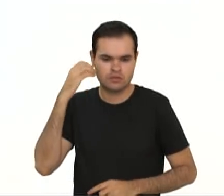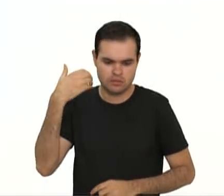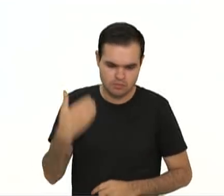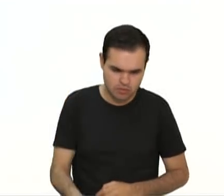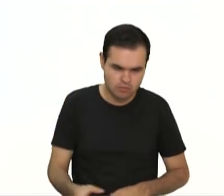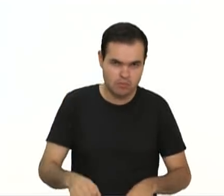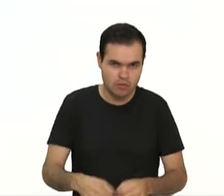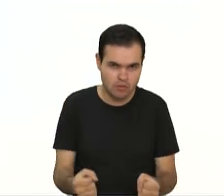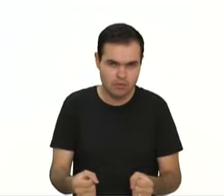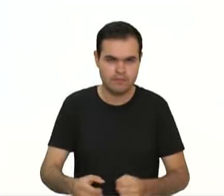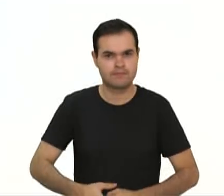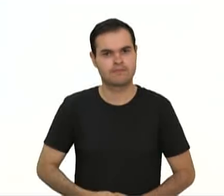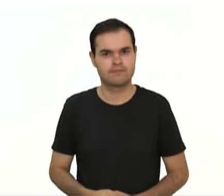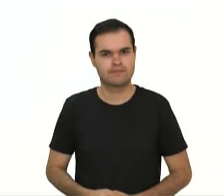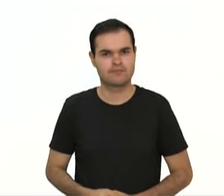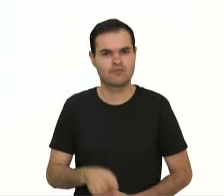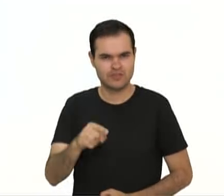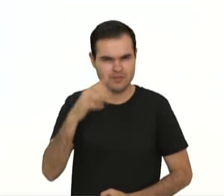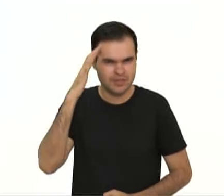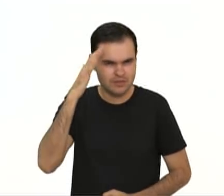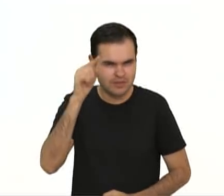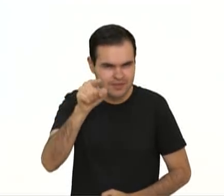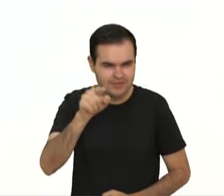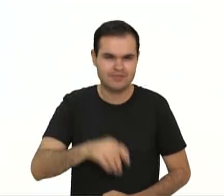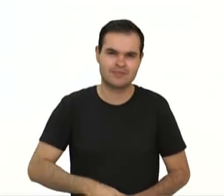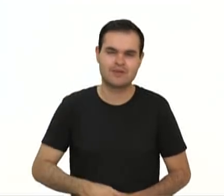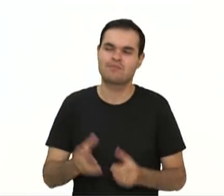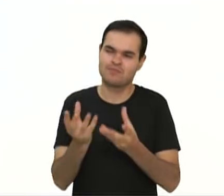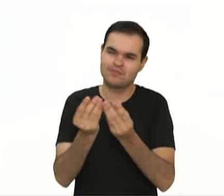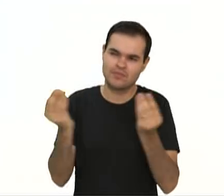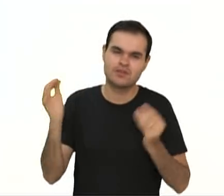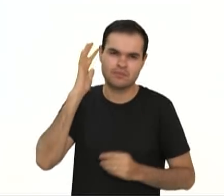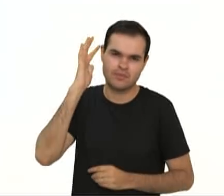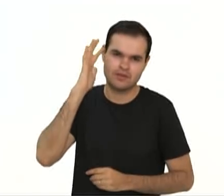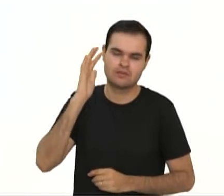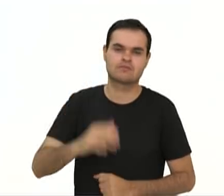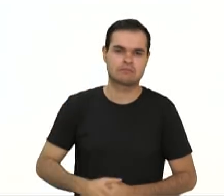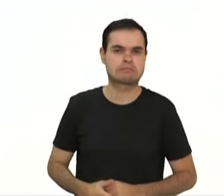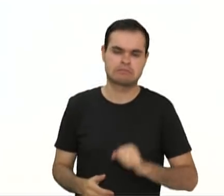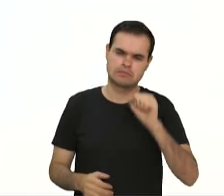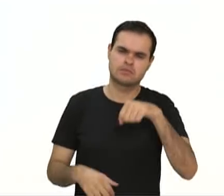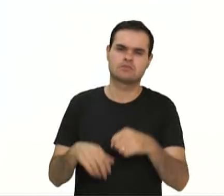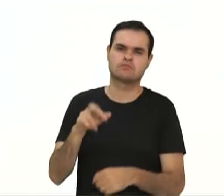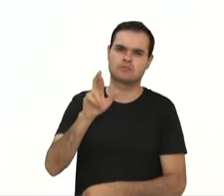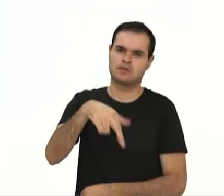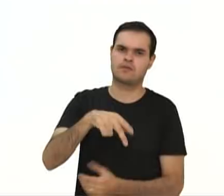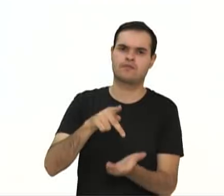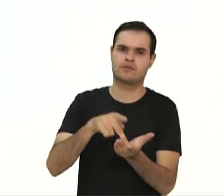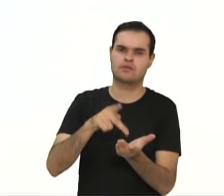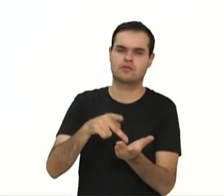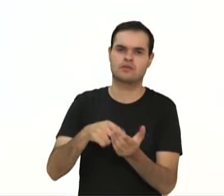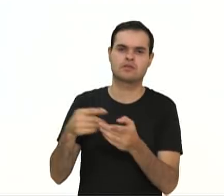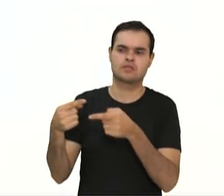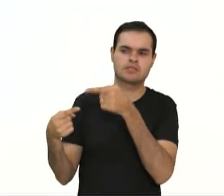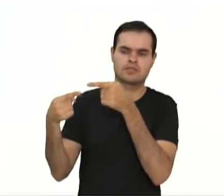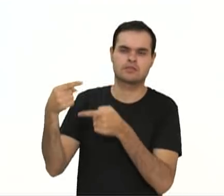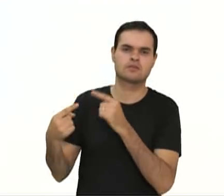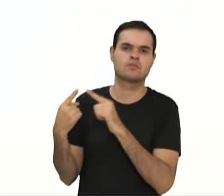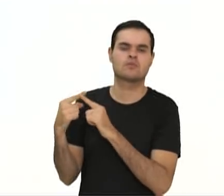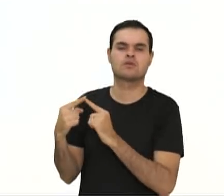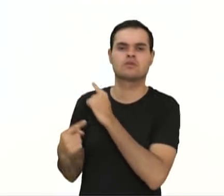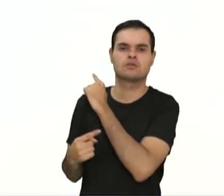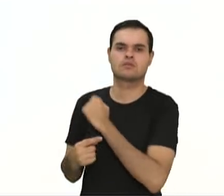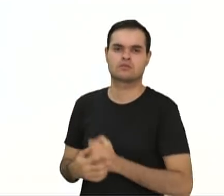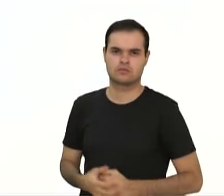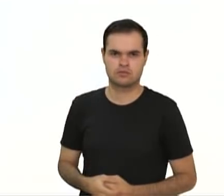quebrou a tela. Você pensou nisso? É o que muita gente está pensando, realmente. É a crítica que está sendo